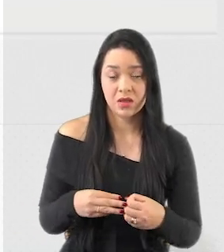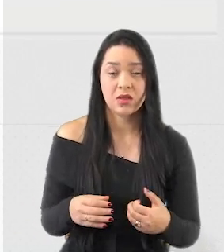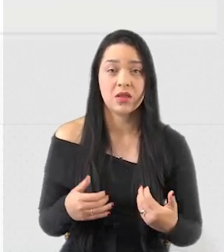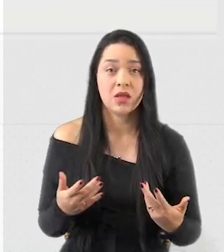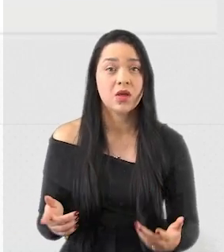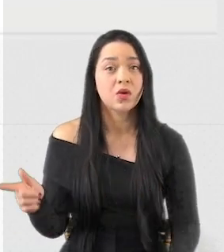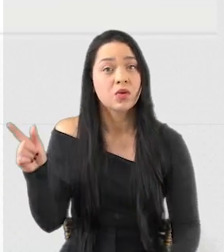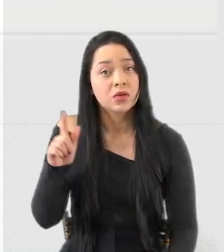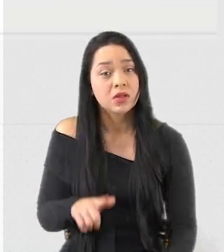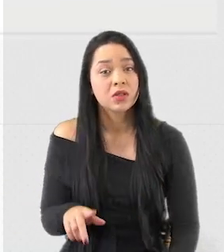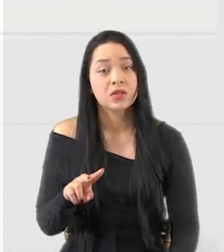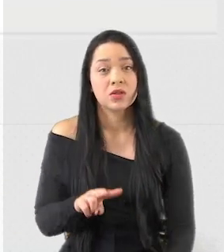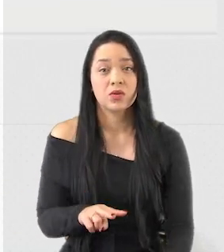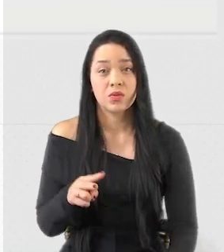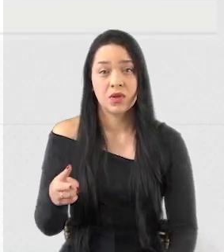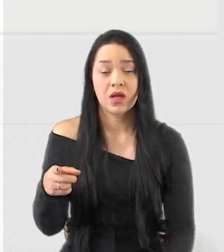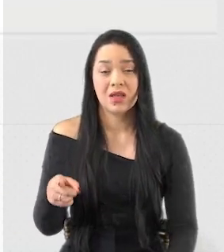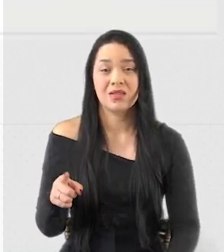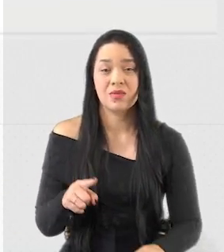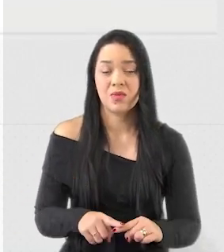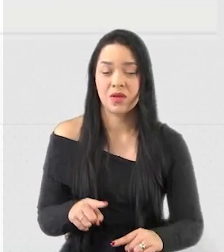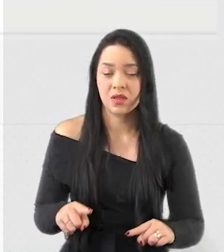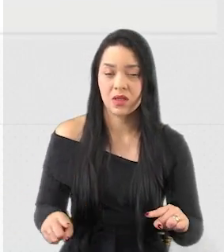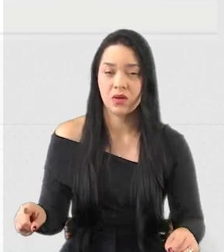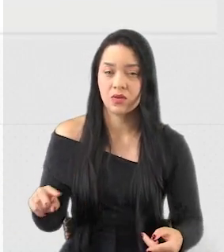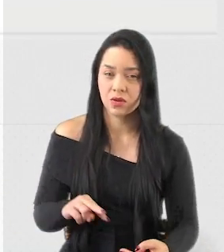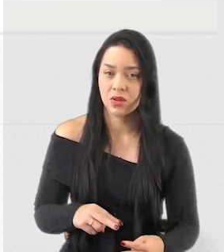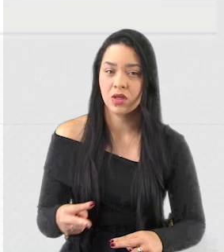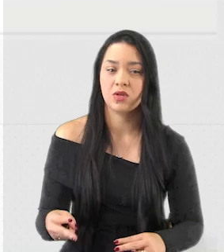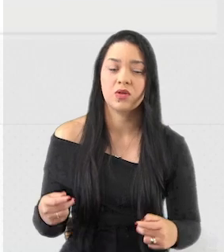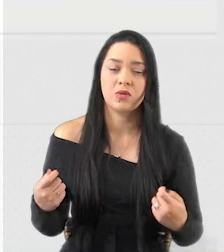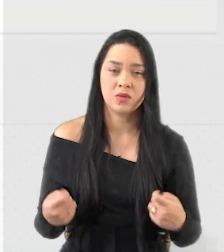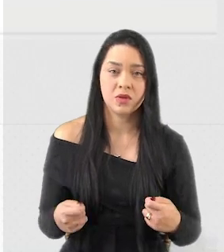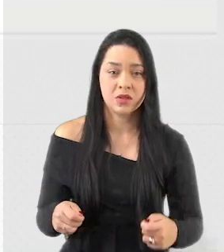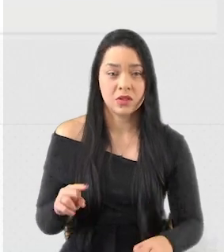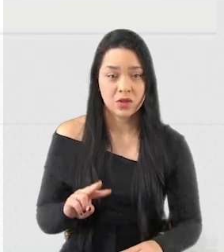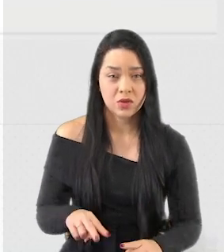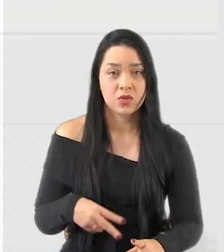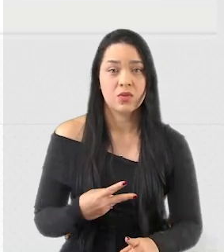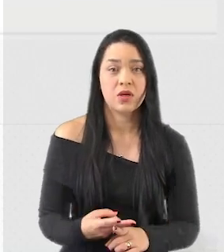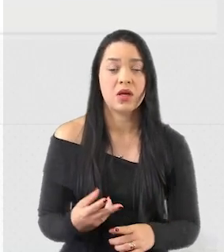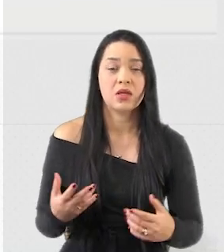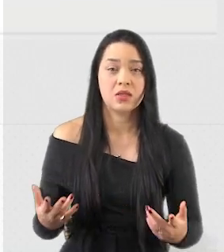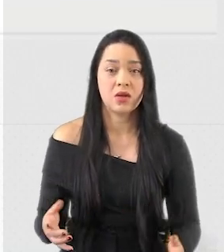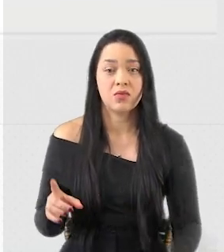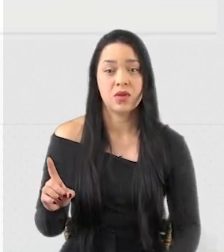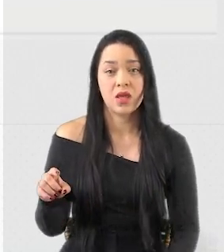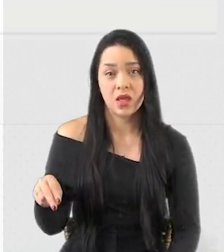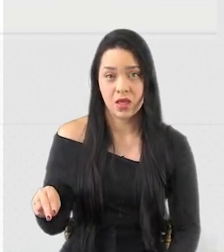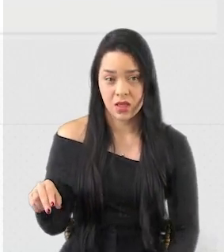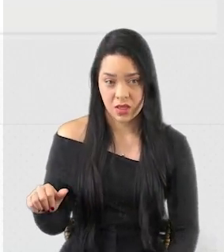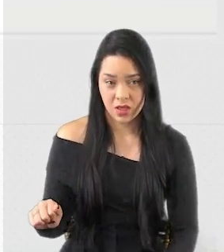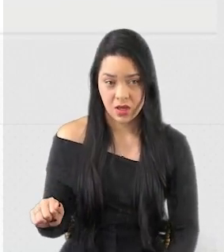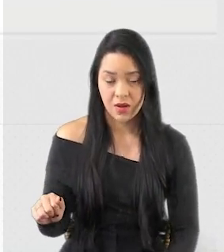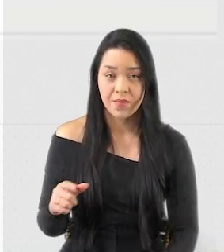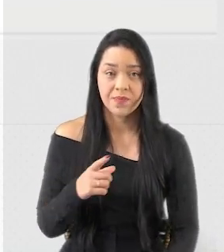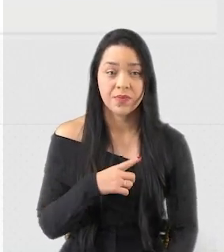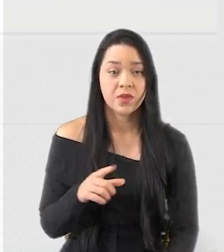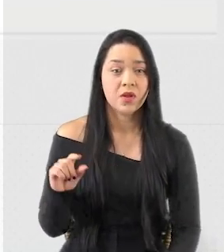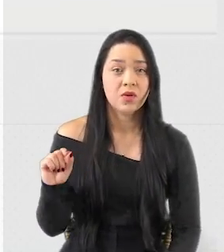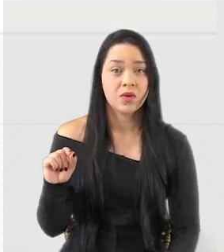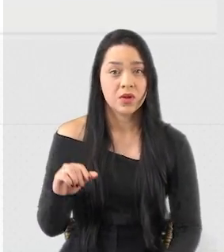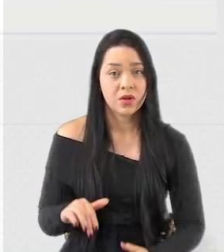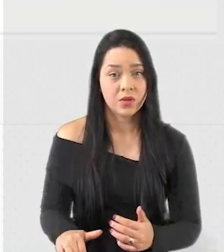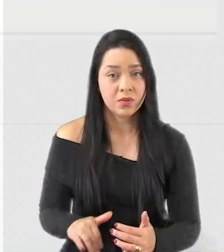célula consiga se duplicar, esse material genético, ele também precisa se duplicar. Então, o DNA, pessoal, ele possui